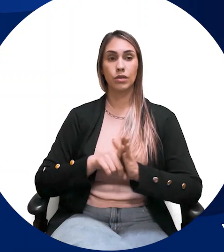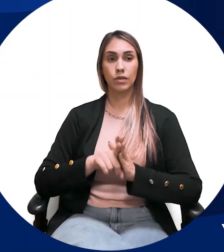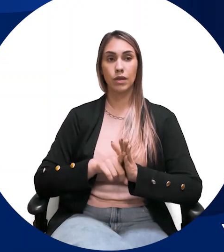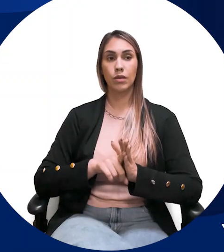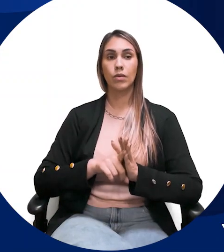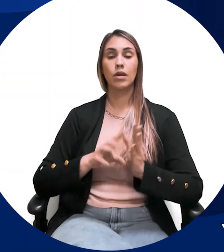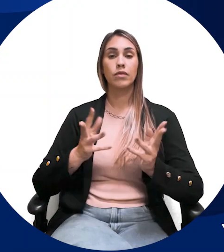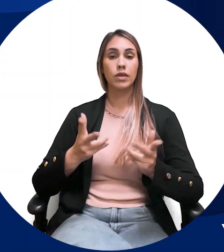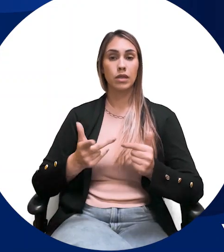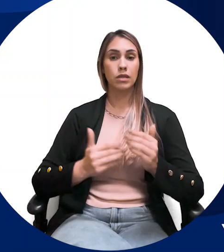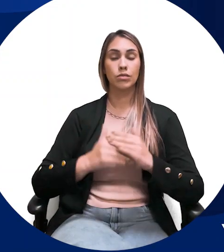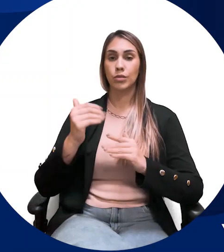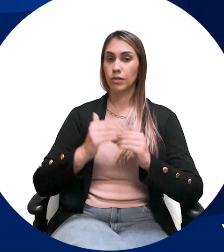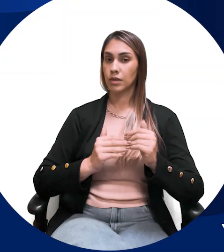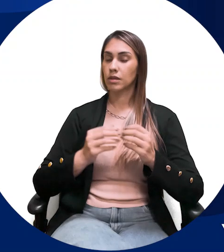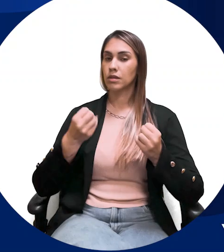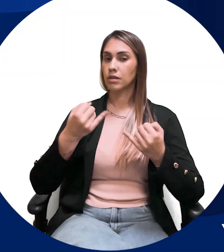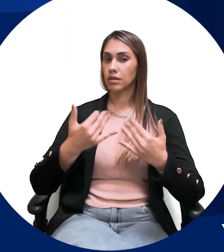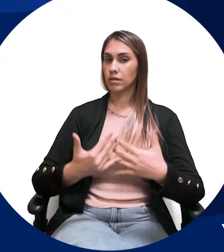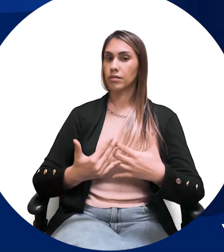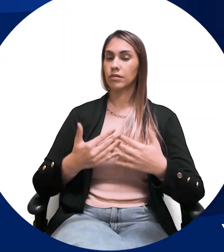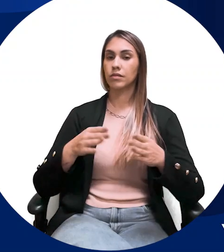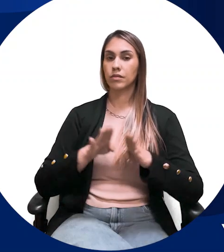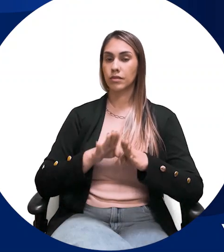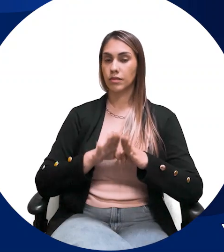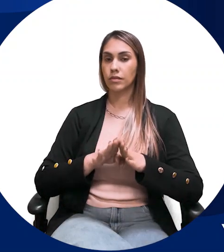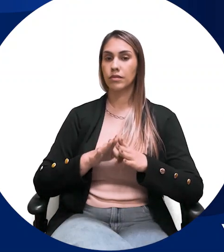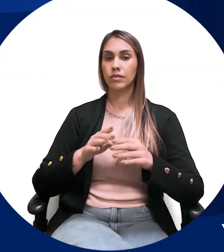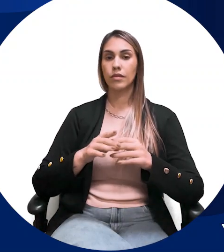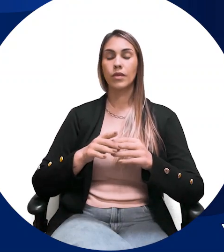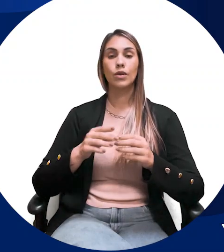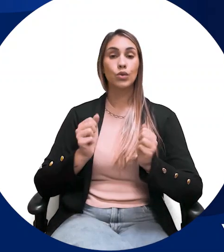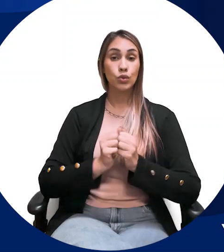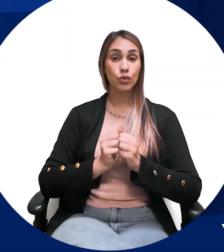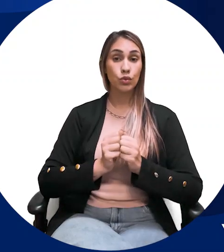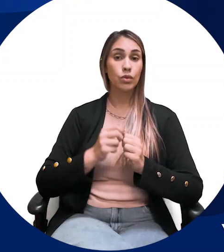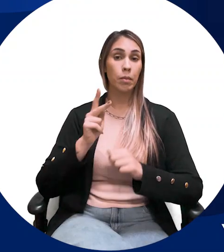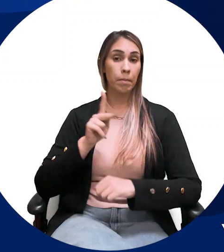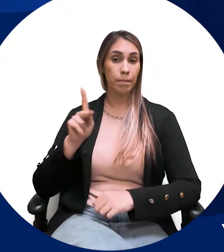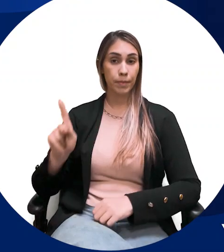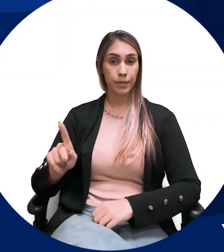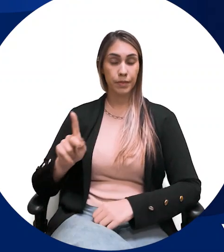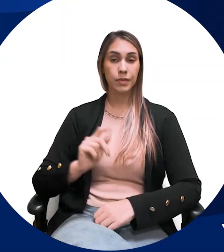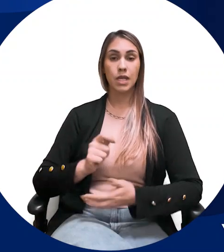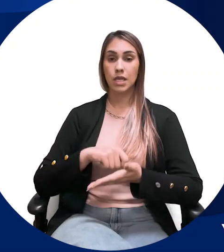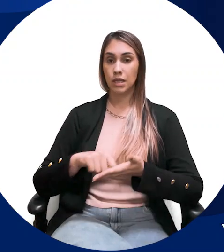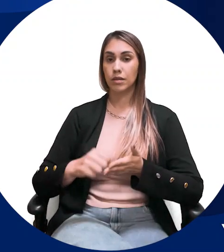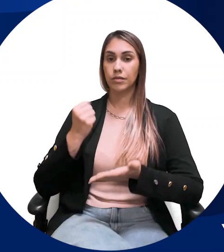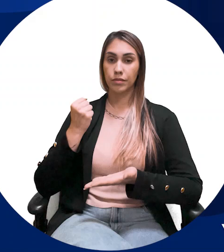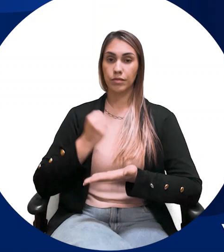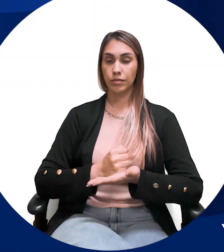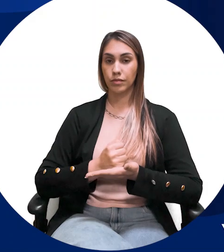pesquisa licença para qualificação profissional, explicitando a relevância e a consonância com o projeto